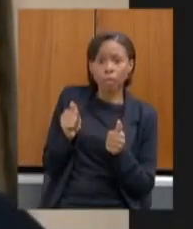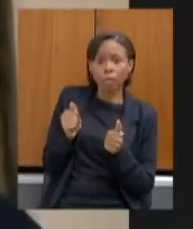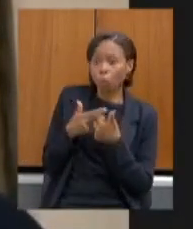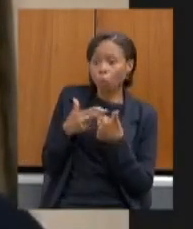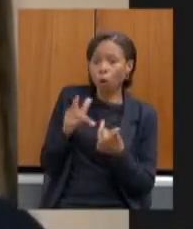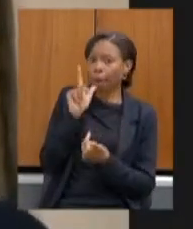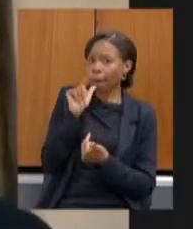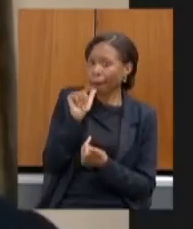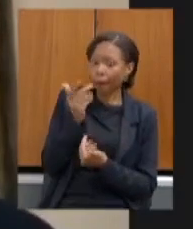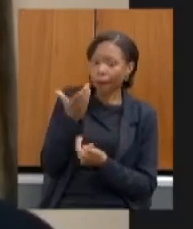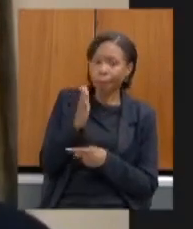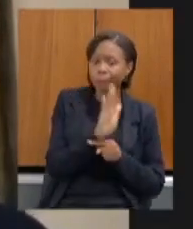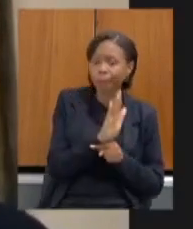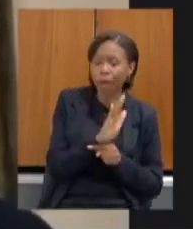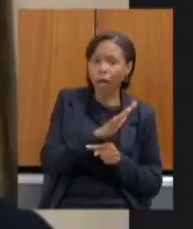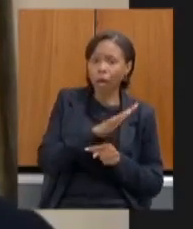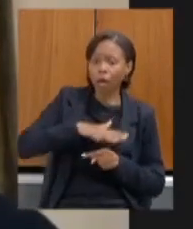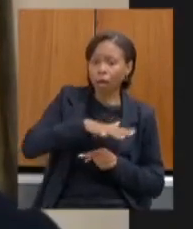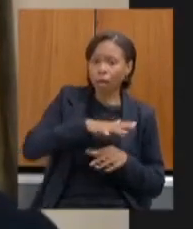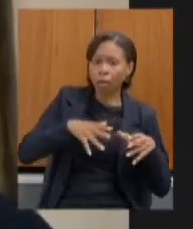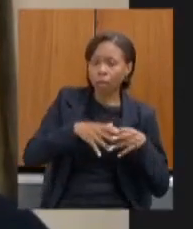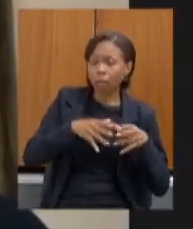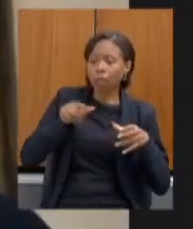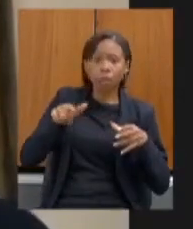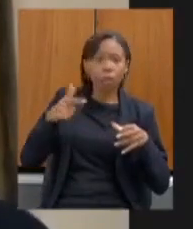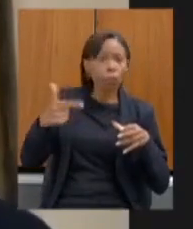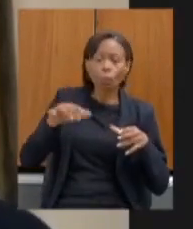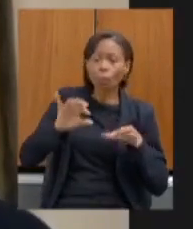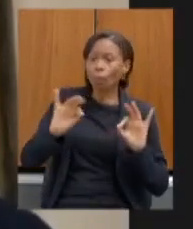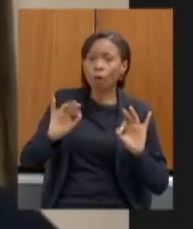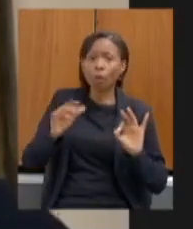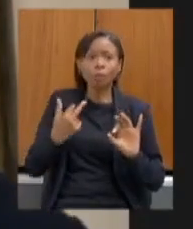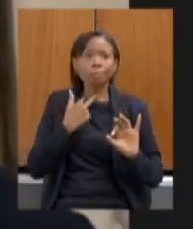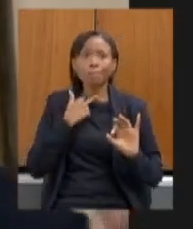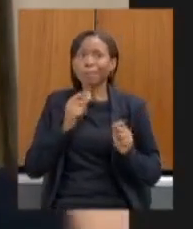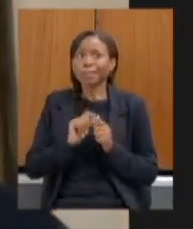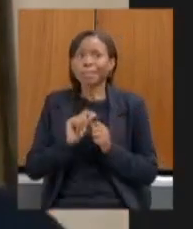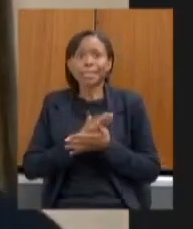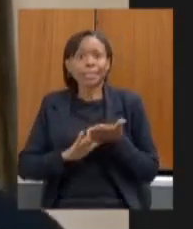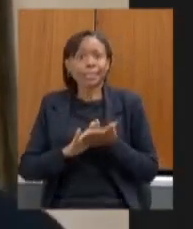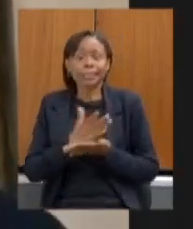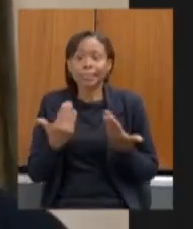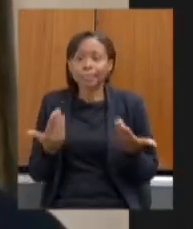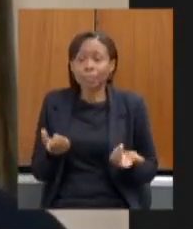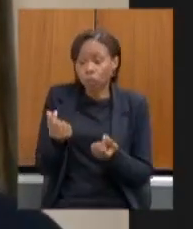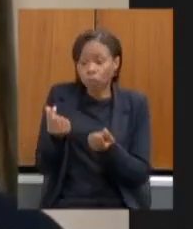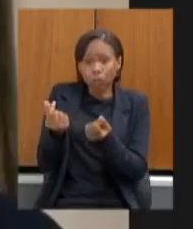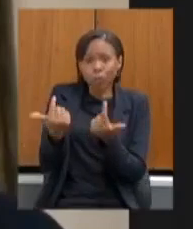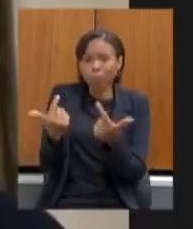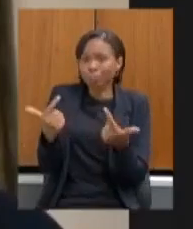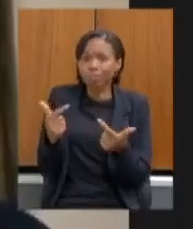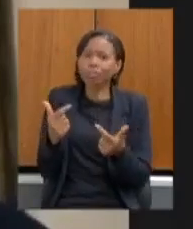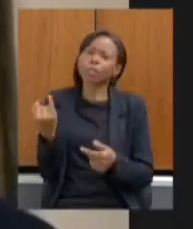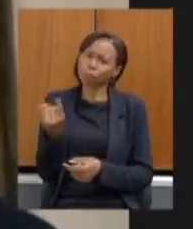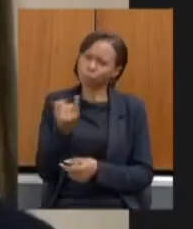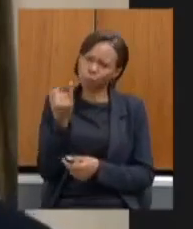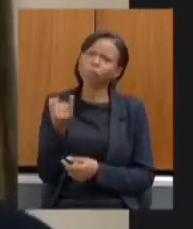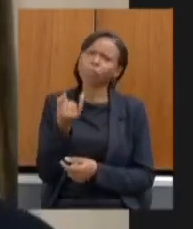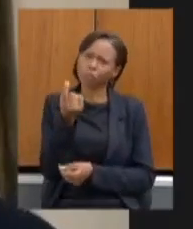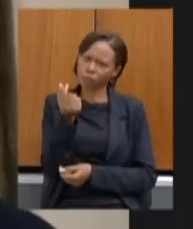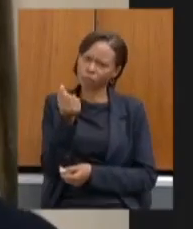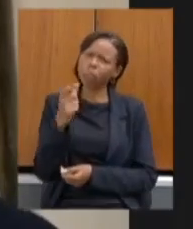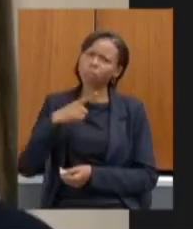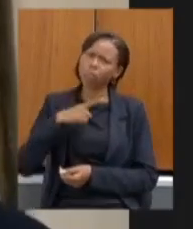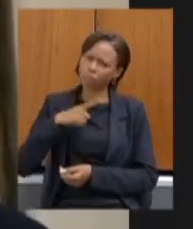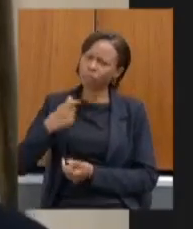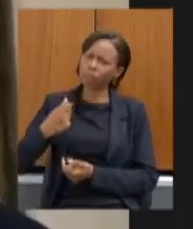nada, porque não tem o financeiro e é importante que o IDEN tenha o financeiro para que ele possa atender